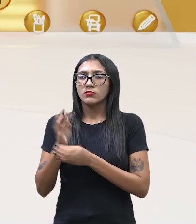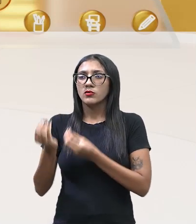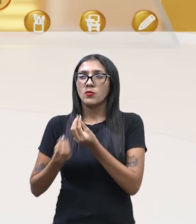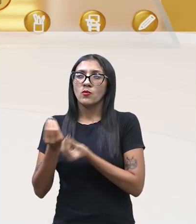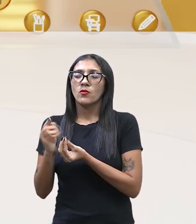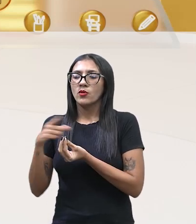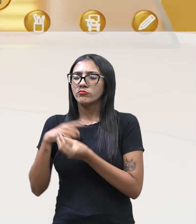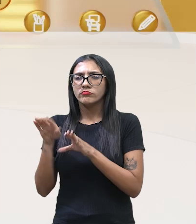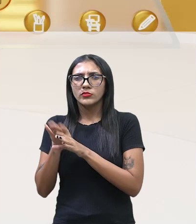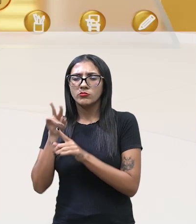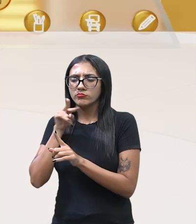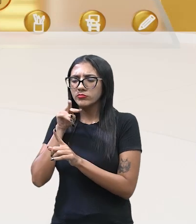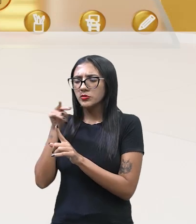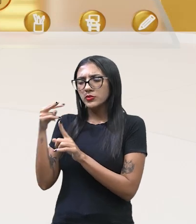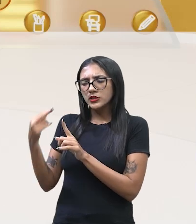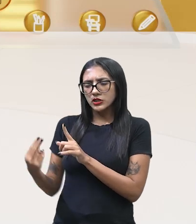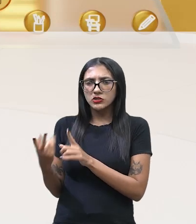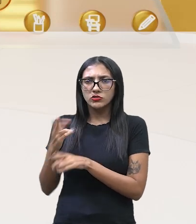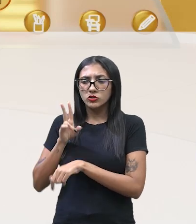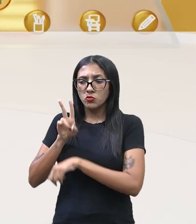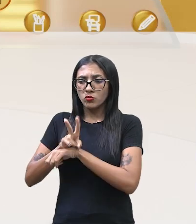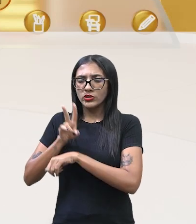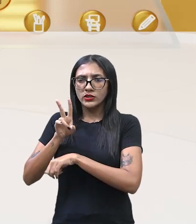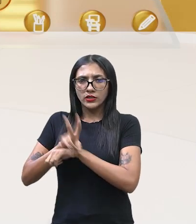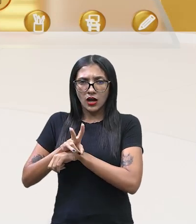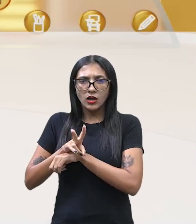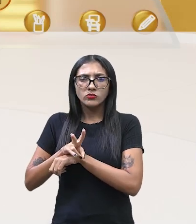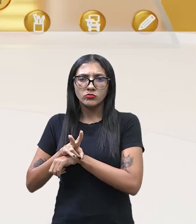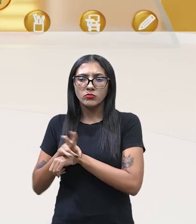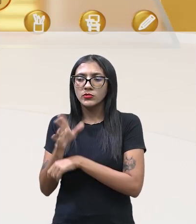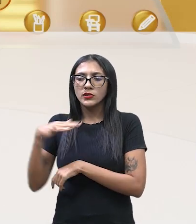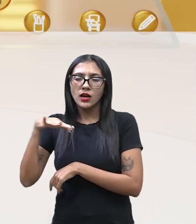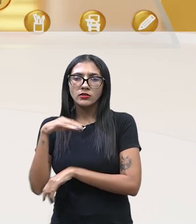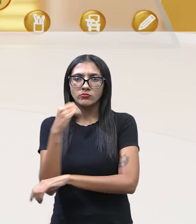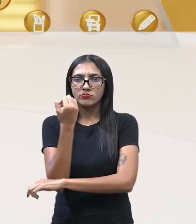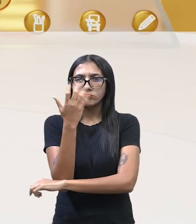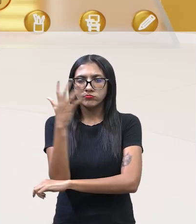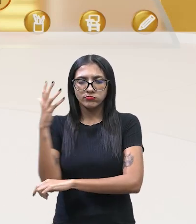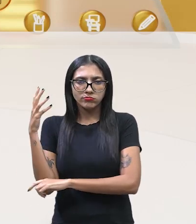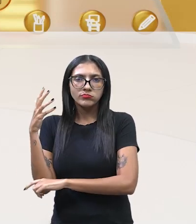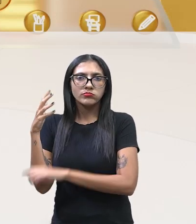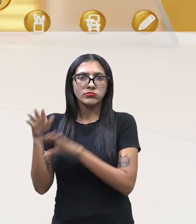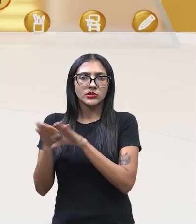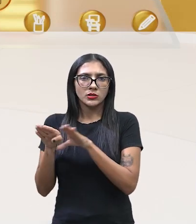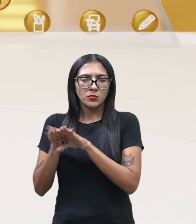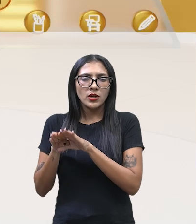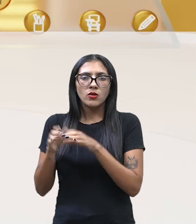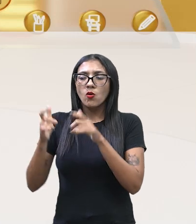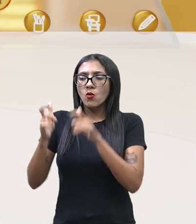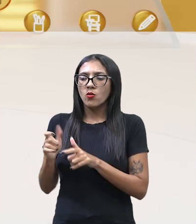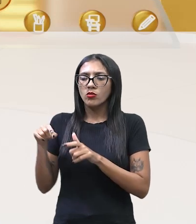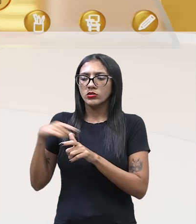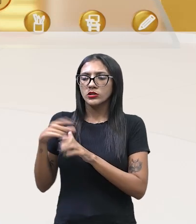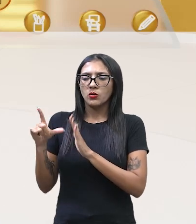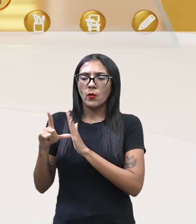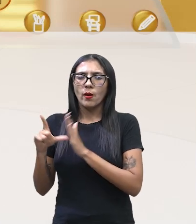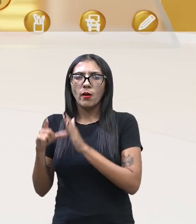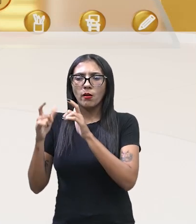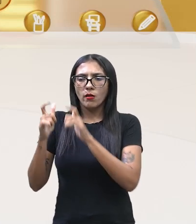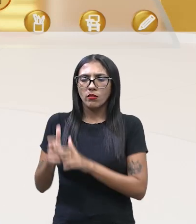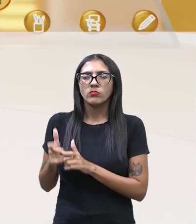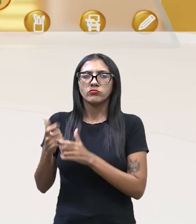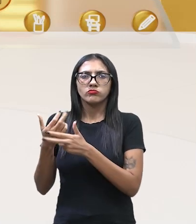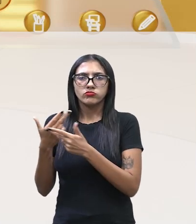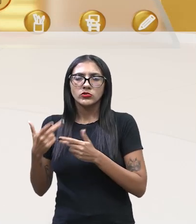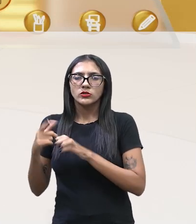esse olhar cuidadoso com relação ao meio ambiente, onde aquele empreendimento está inserido, né,